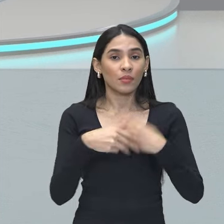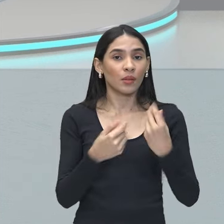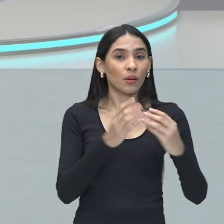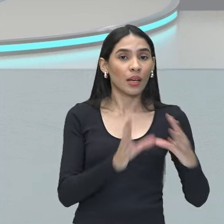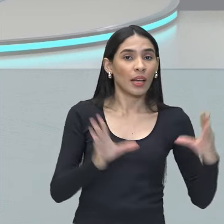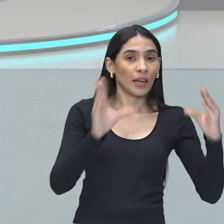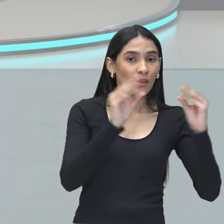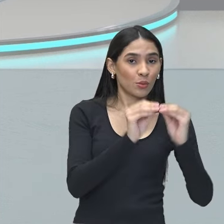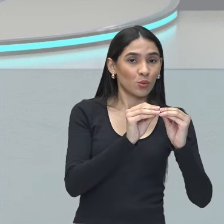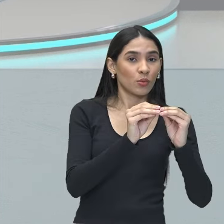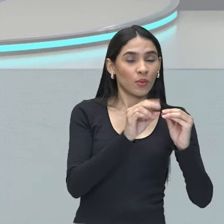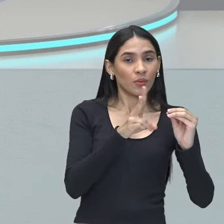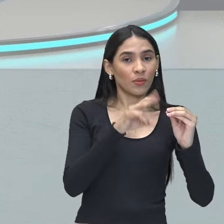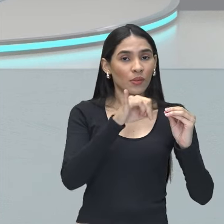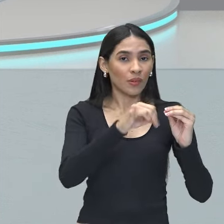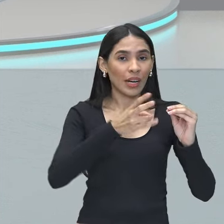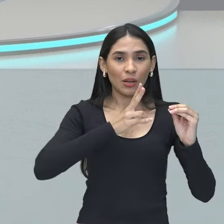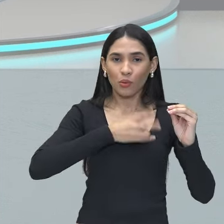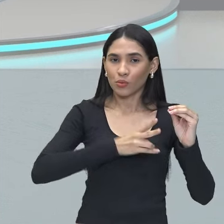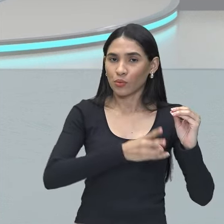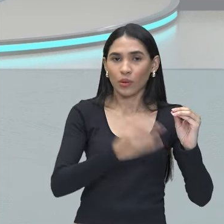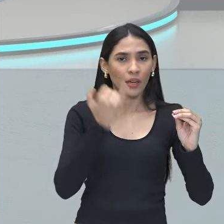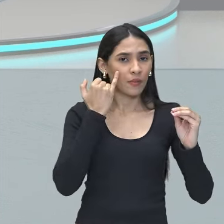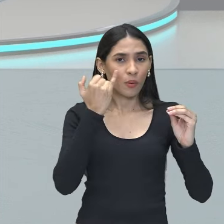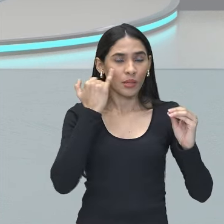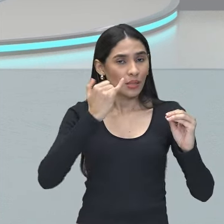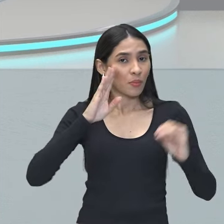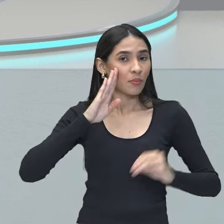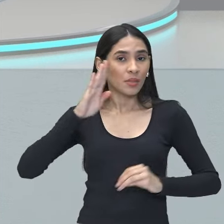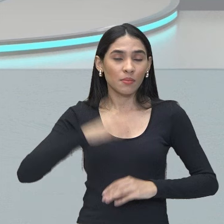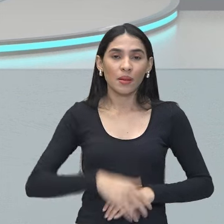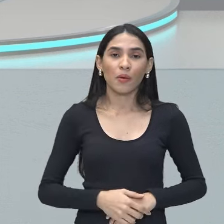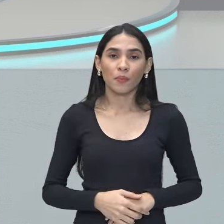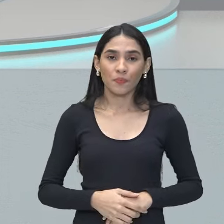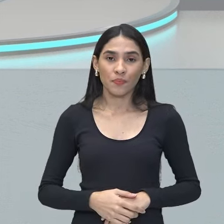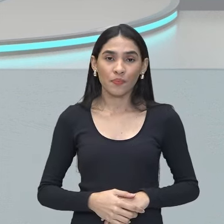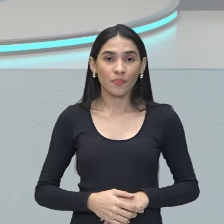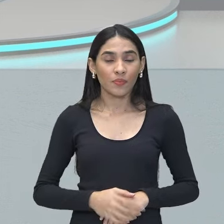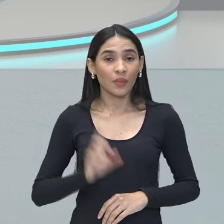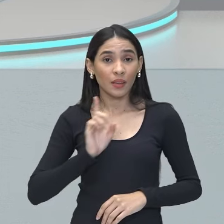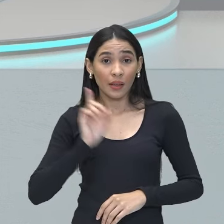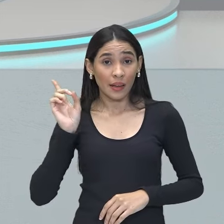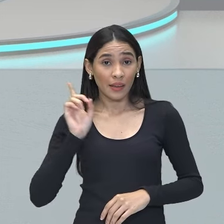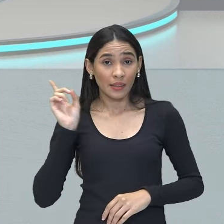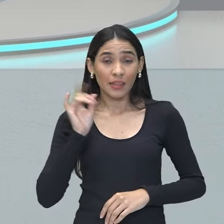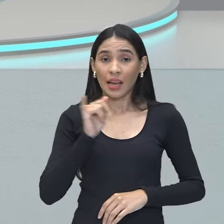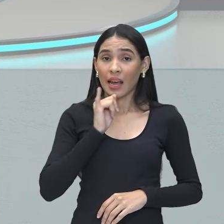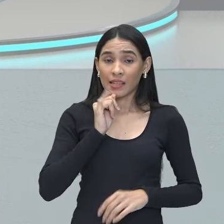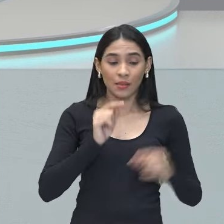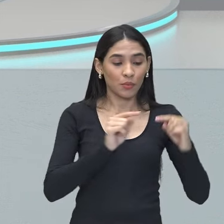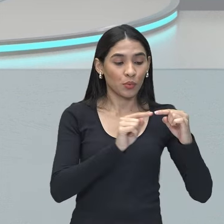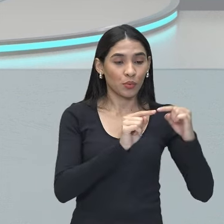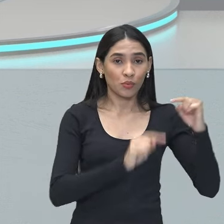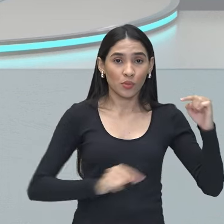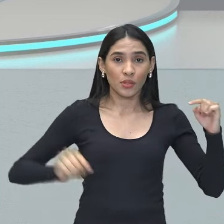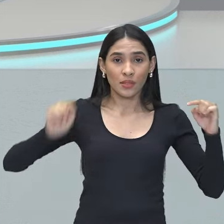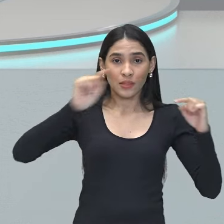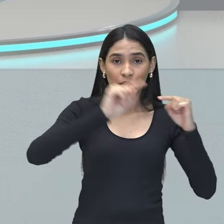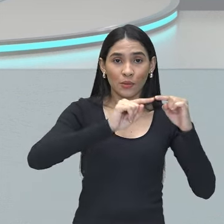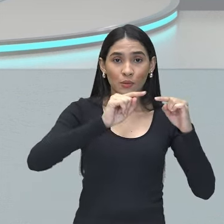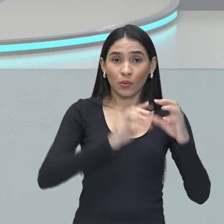resumo, ele vai manter as informações principais, certo? Aqui no caso, é o círculo que é